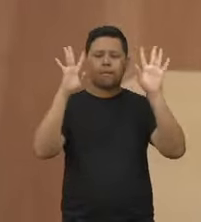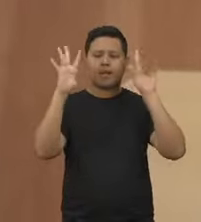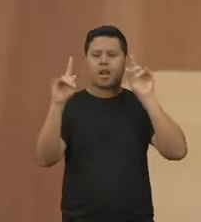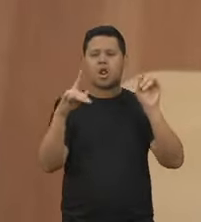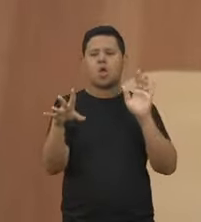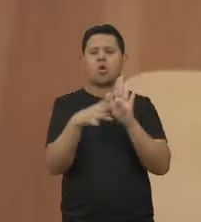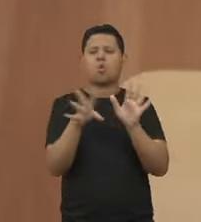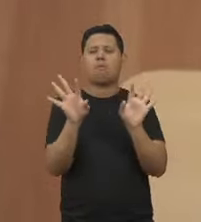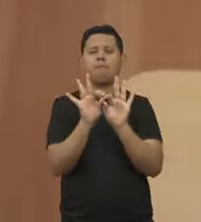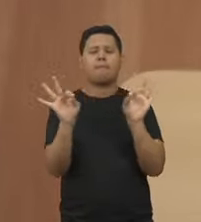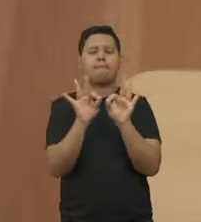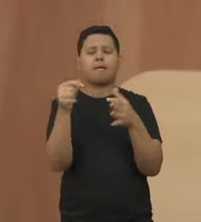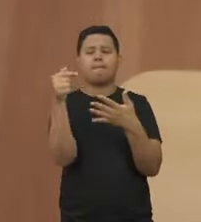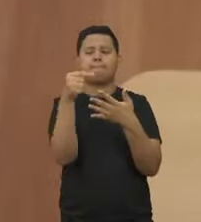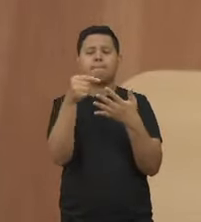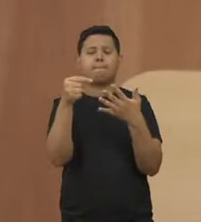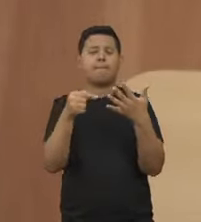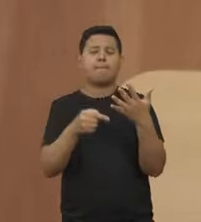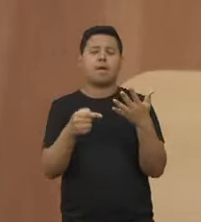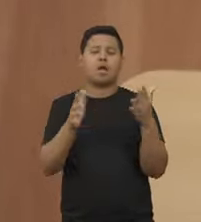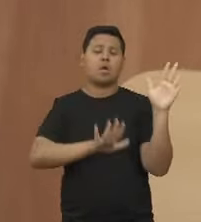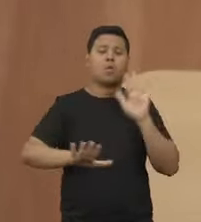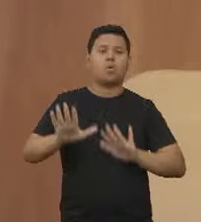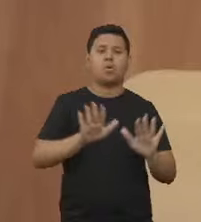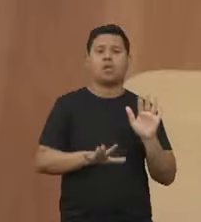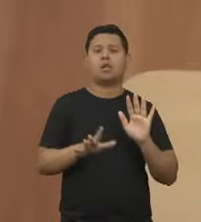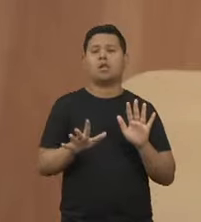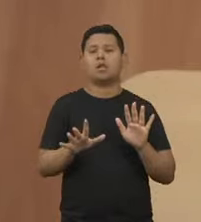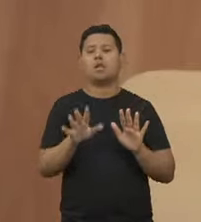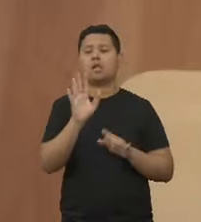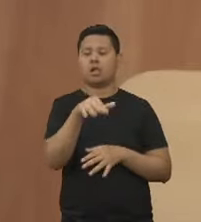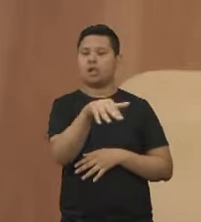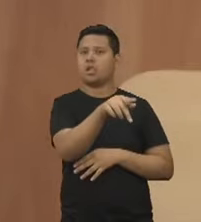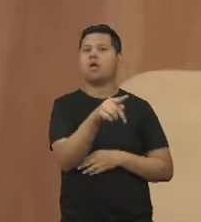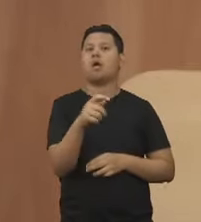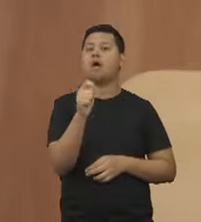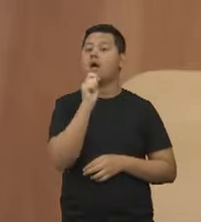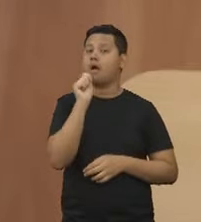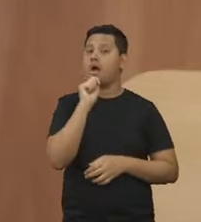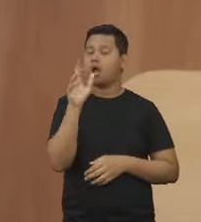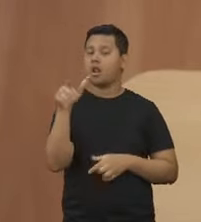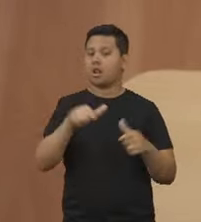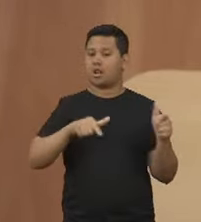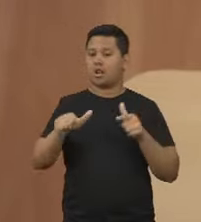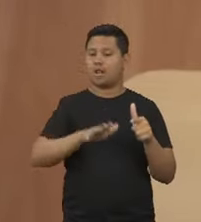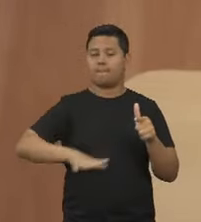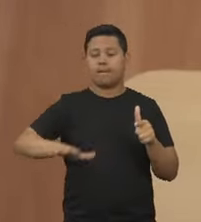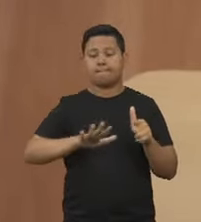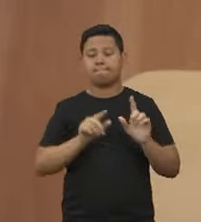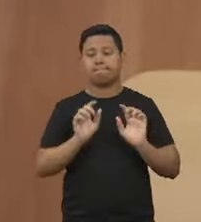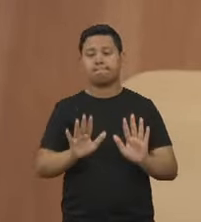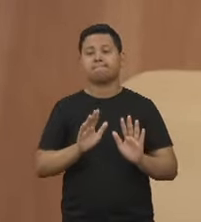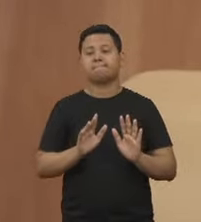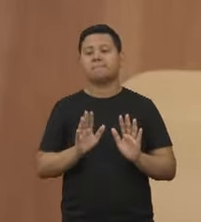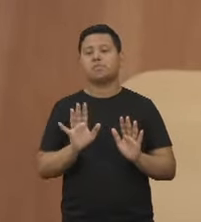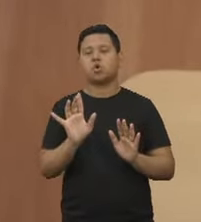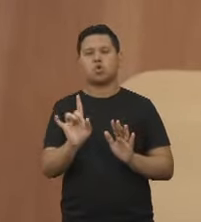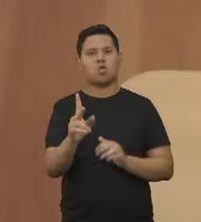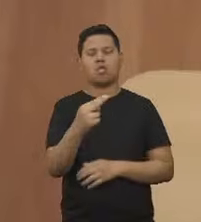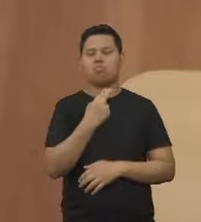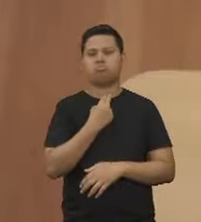muitos detalhes e com muito cuidado. Então, Purga, você ainda vai continuar trabalhando e a gente só não vai